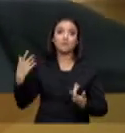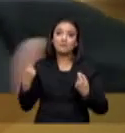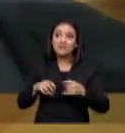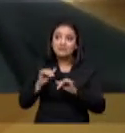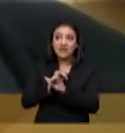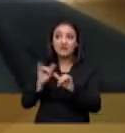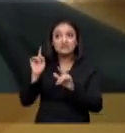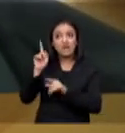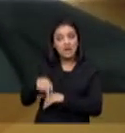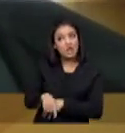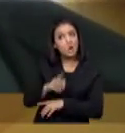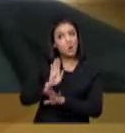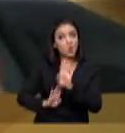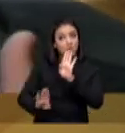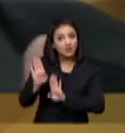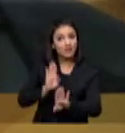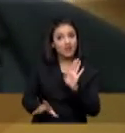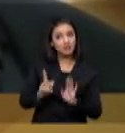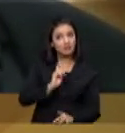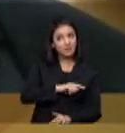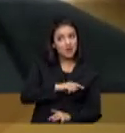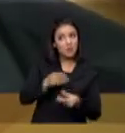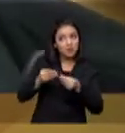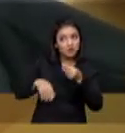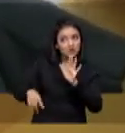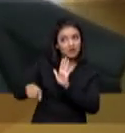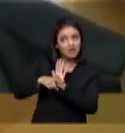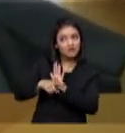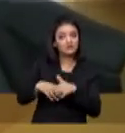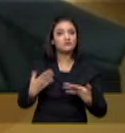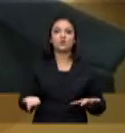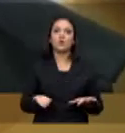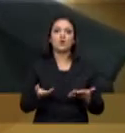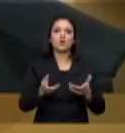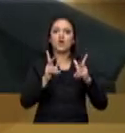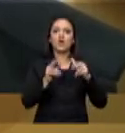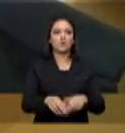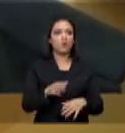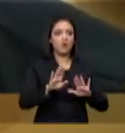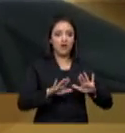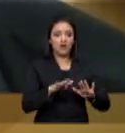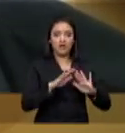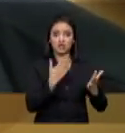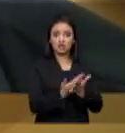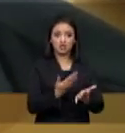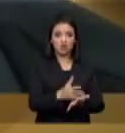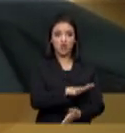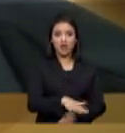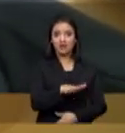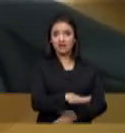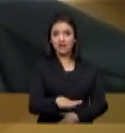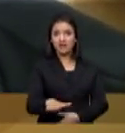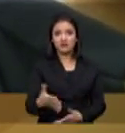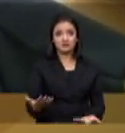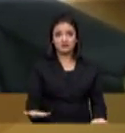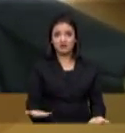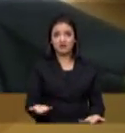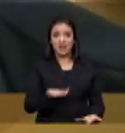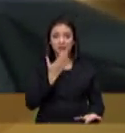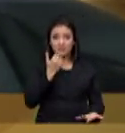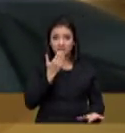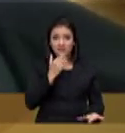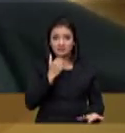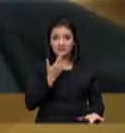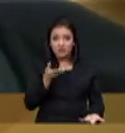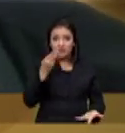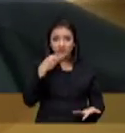de alimentos para crianças no espaço escolar, que é algo que a lei baiana determina?